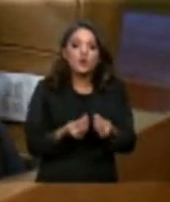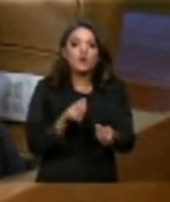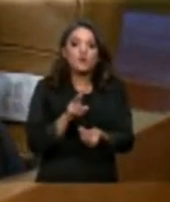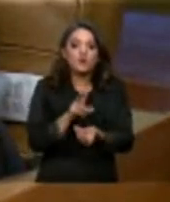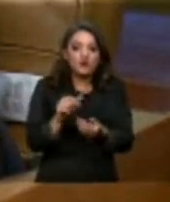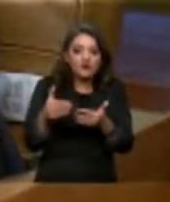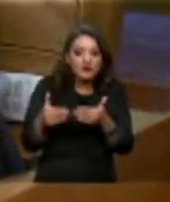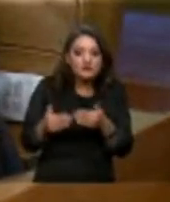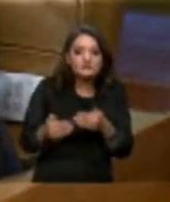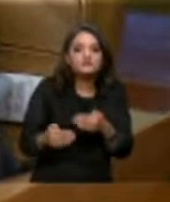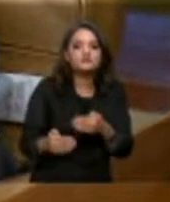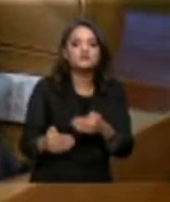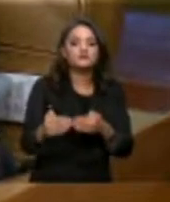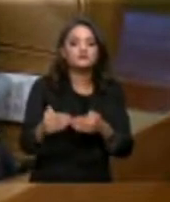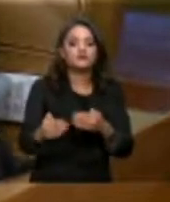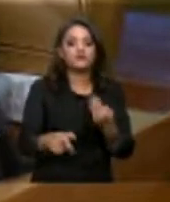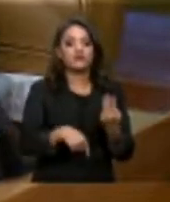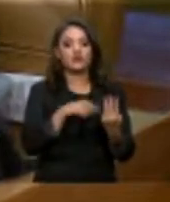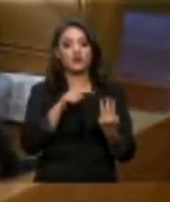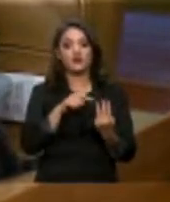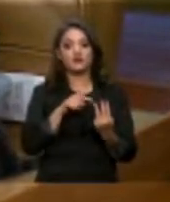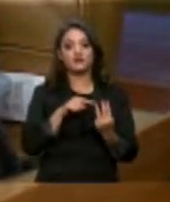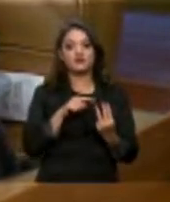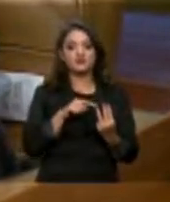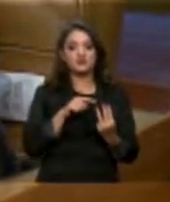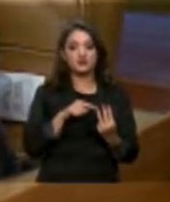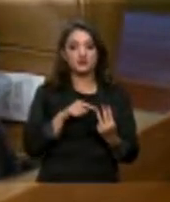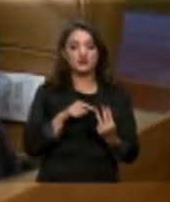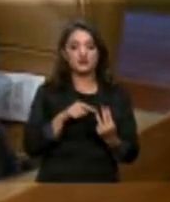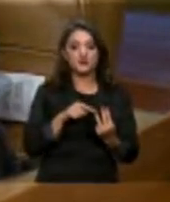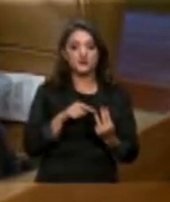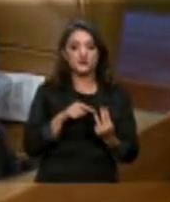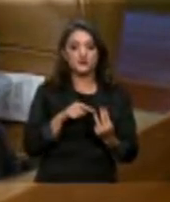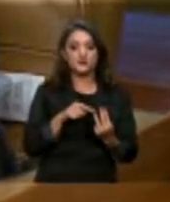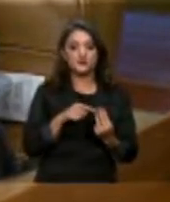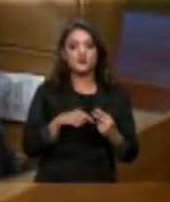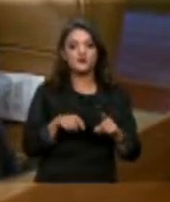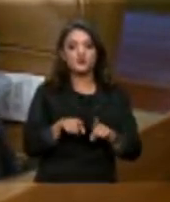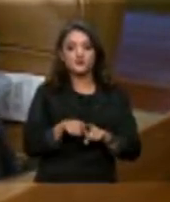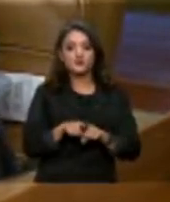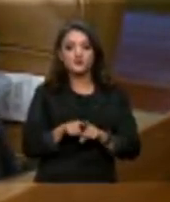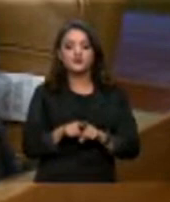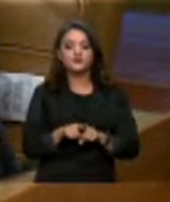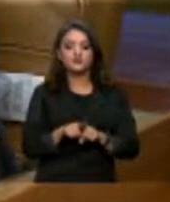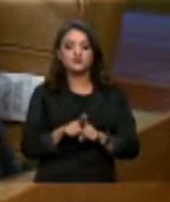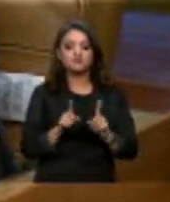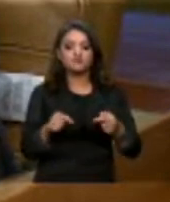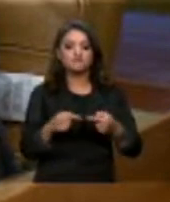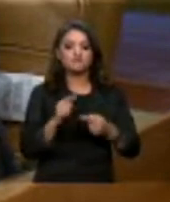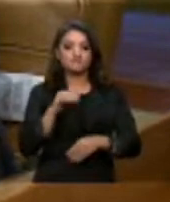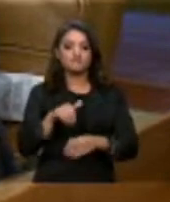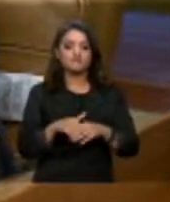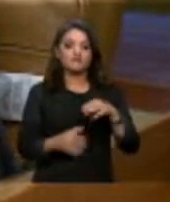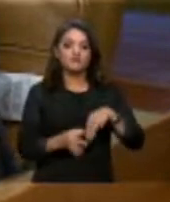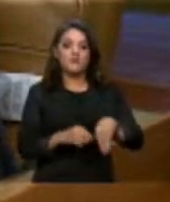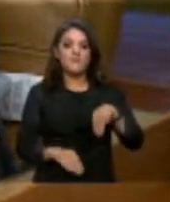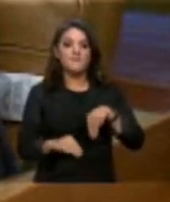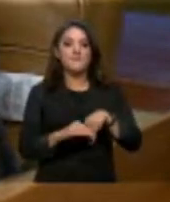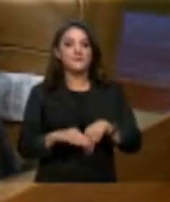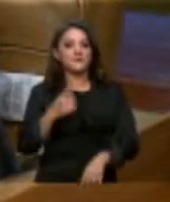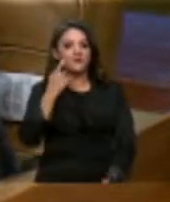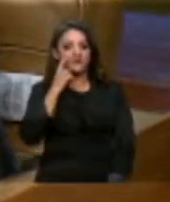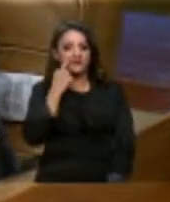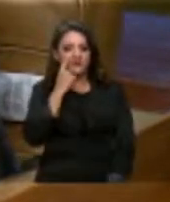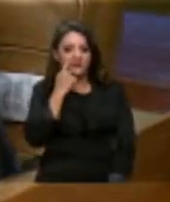a resolver. E a terceira emergiu do voto e da intervenção e do voto do ministro Nunes Marques e